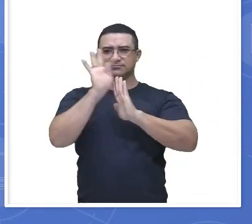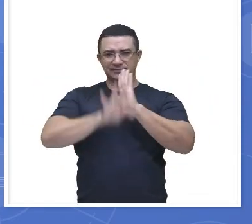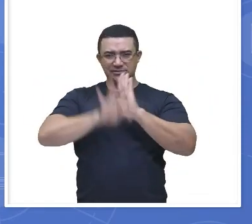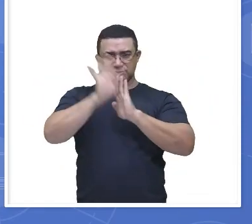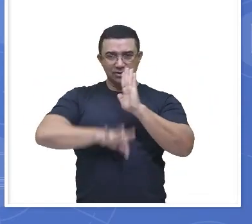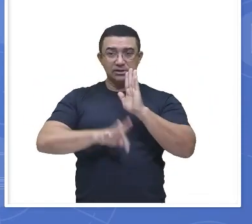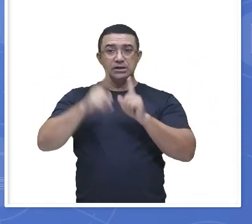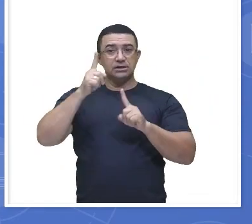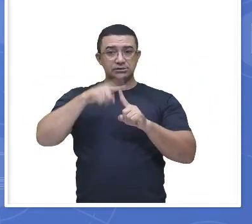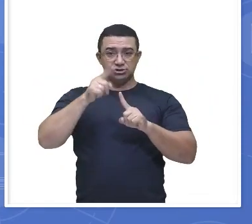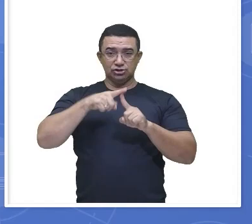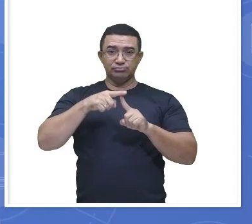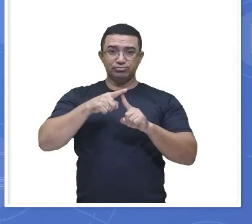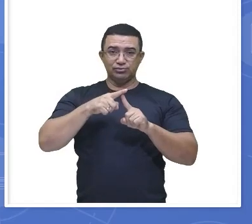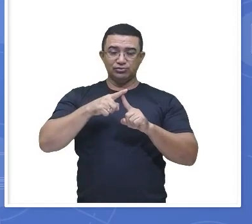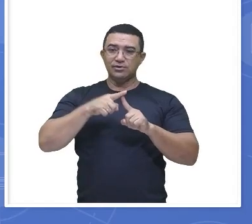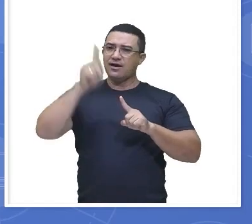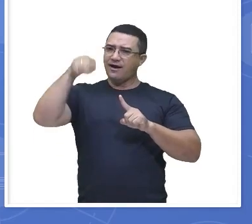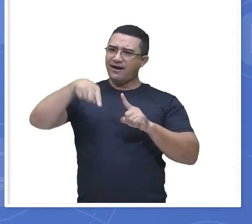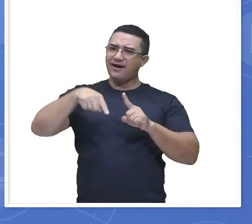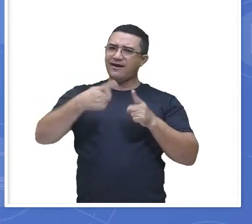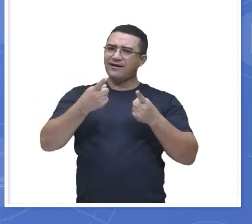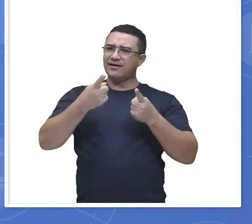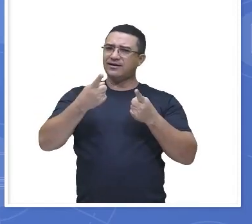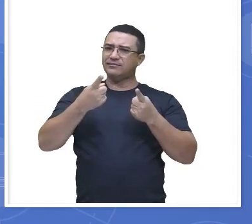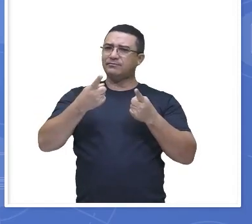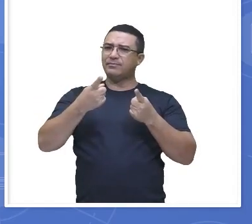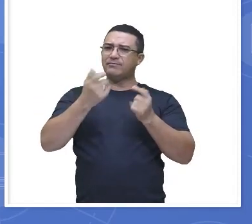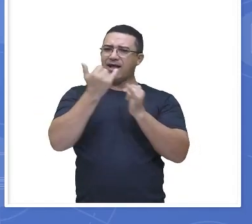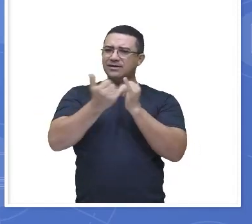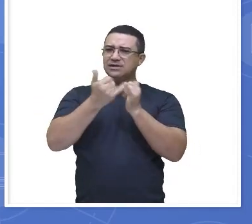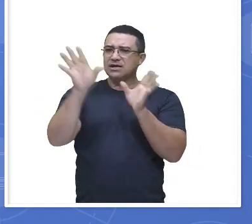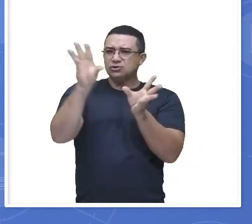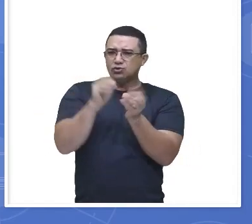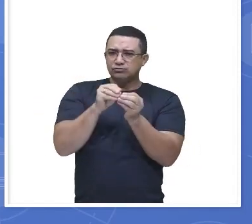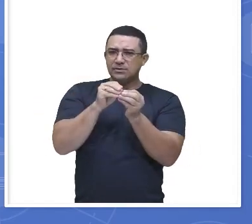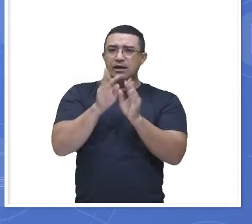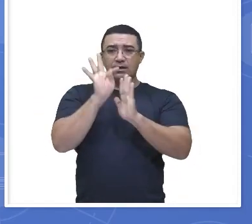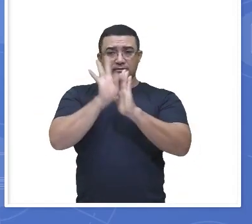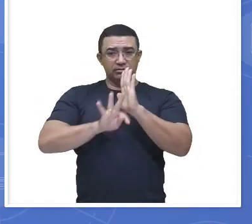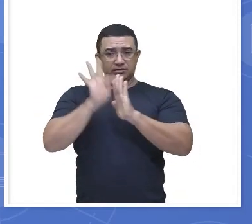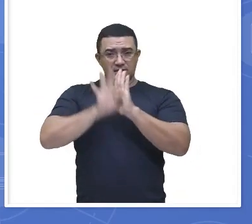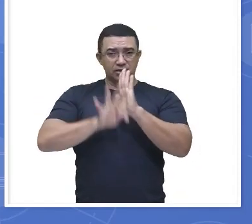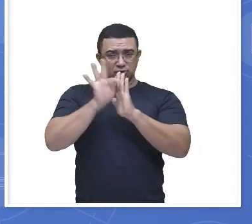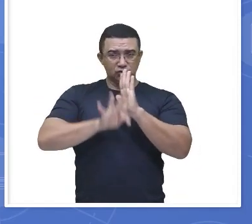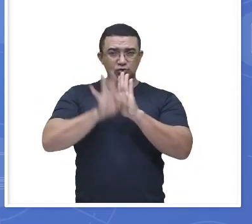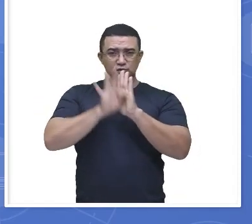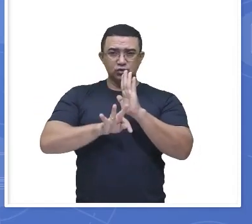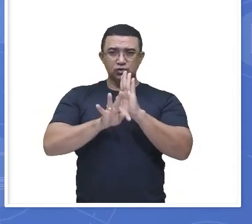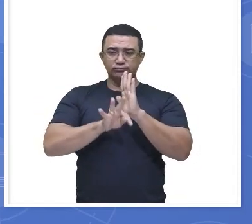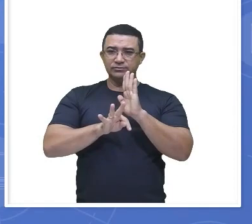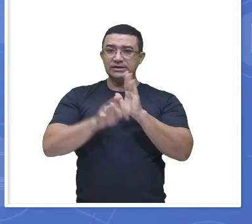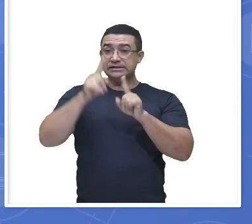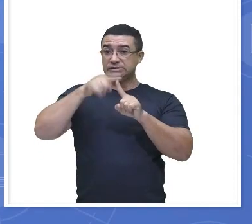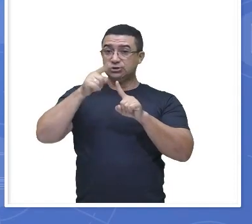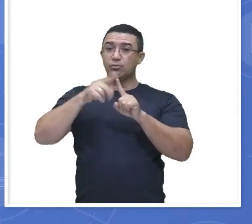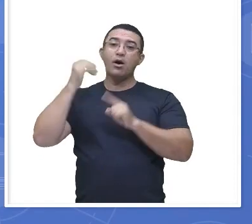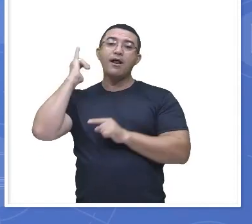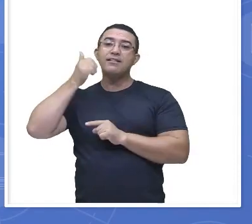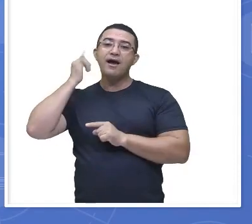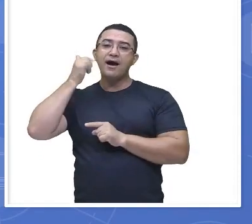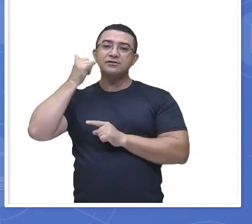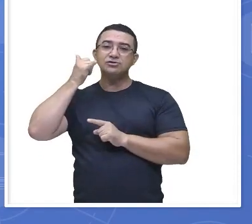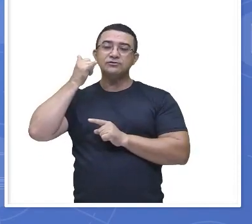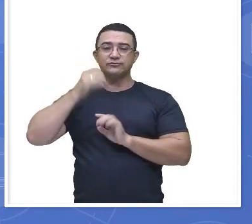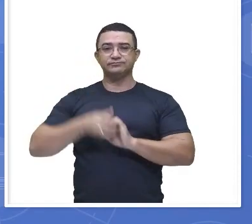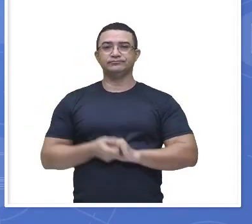sim, são situações reduzidas. Então, a gente tem os gêneros textuais que são do tipo narrativo. A